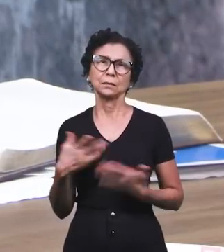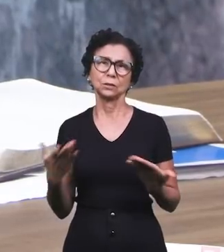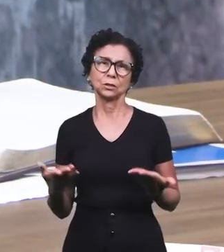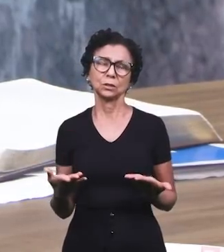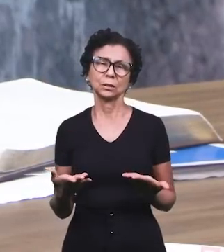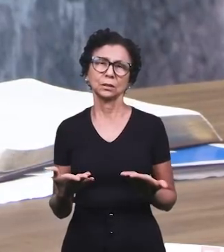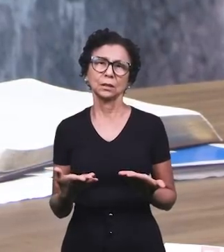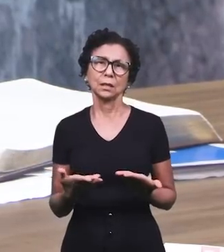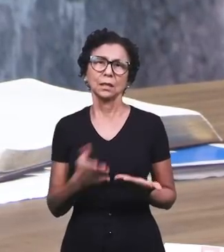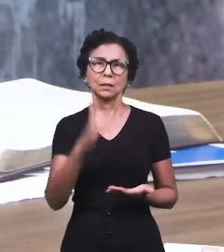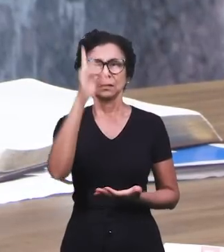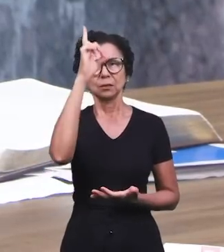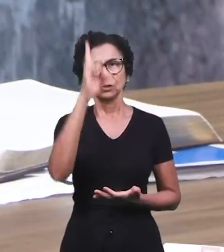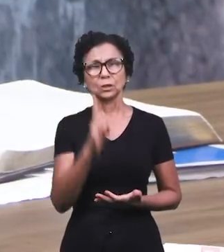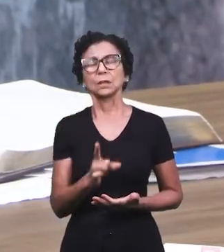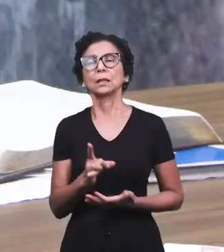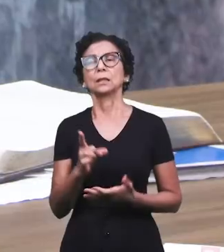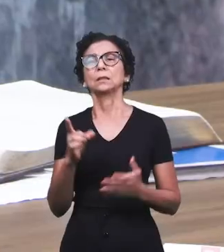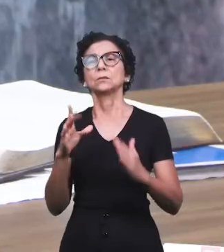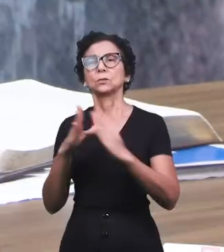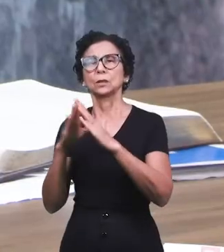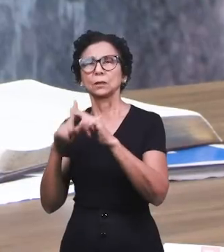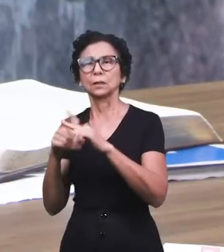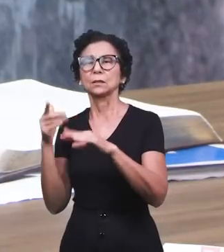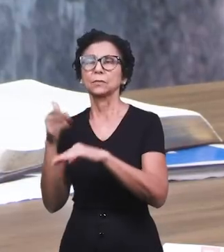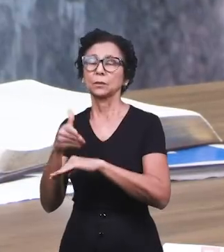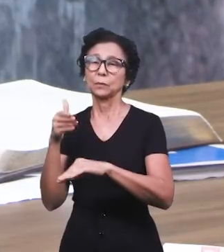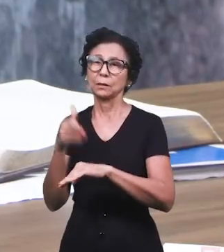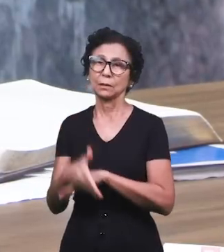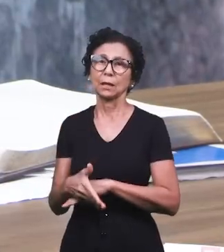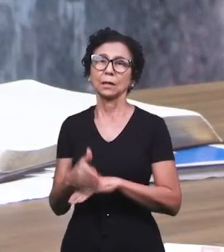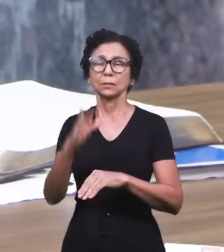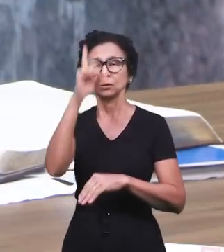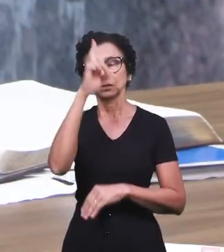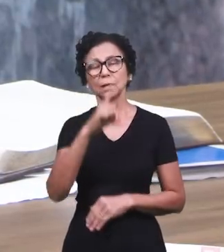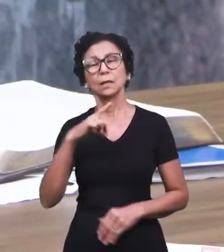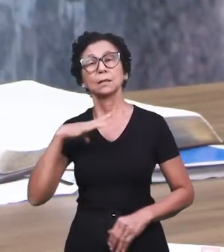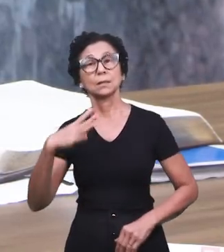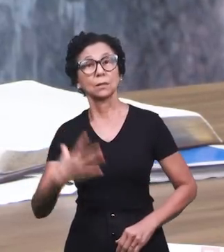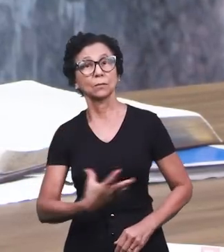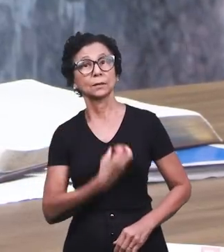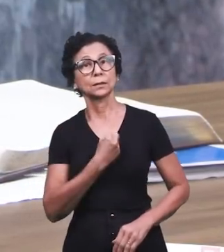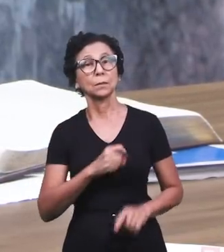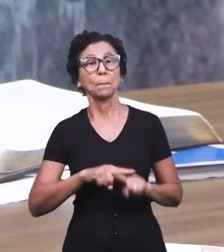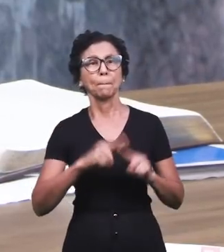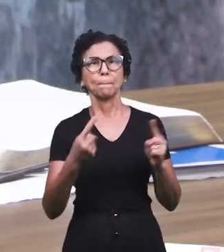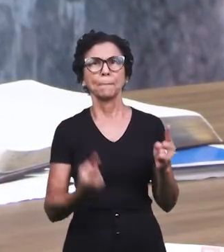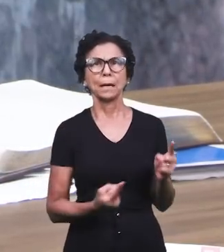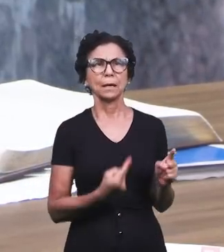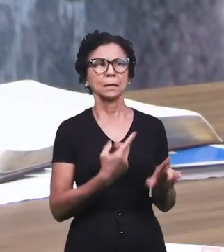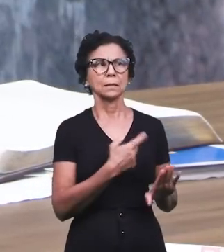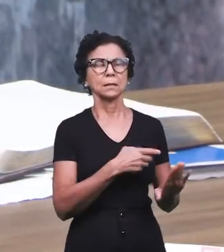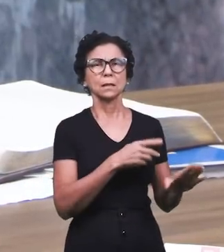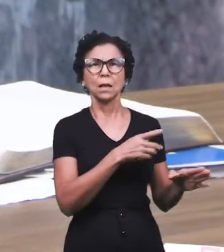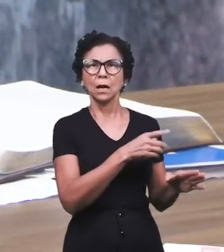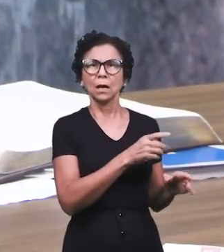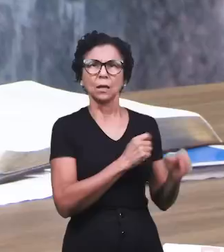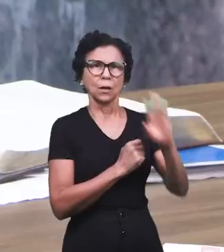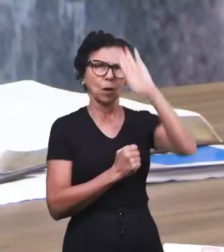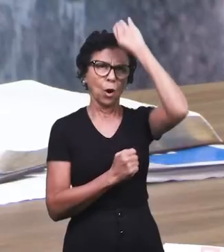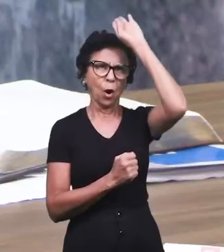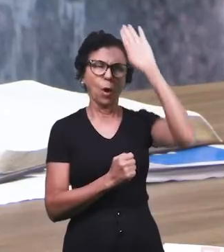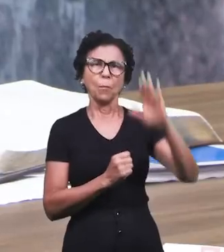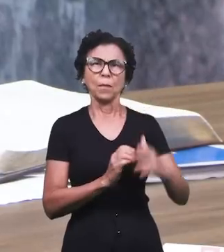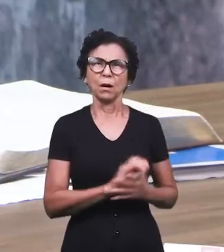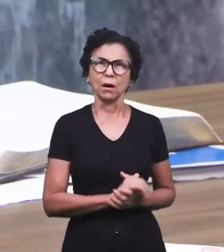fazer parte da comunidade da igreja. E isso conflitava com uma ideologia de Roma, que era de que o escravo não era